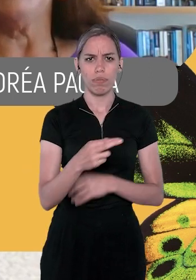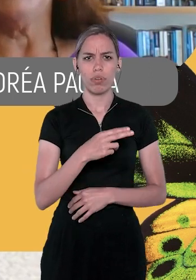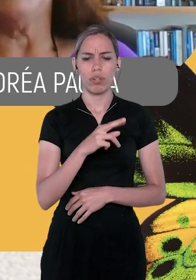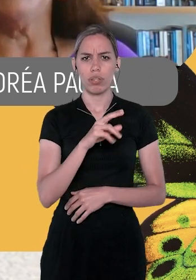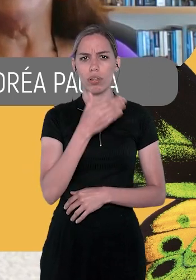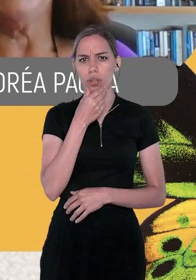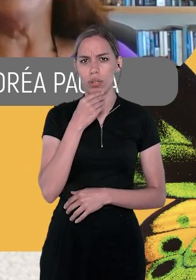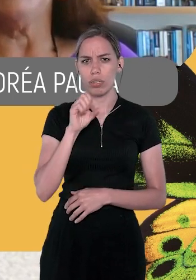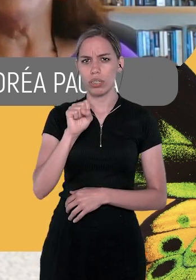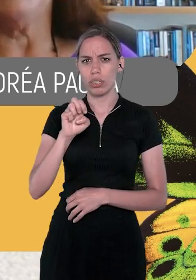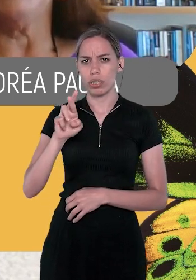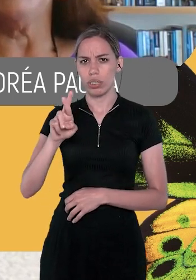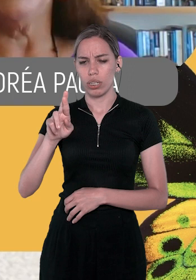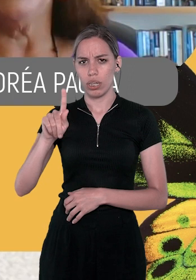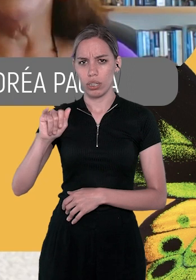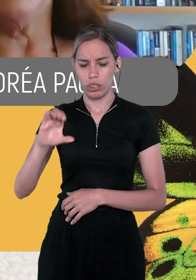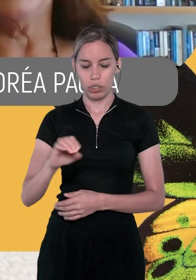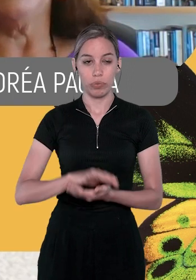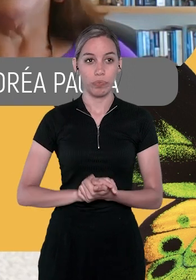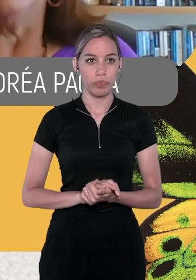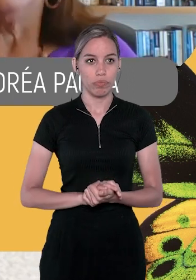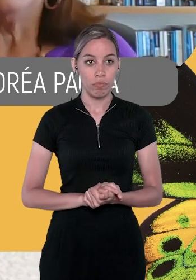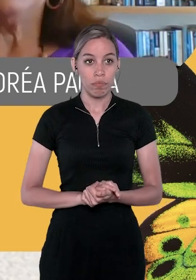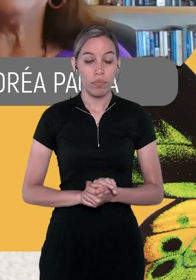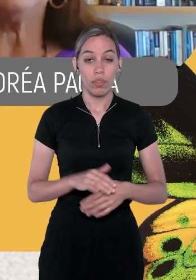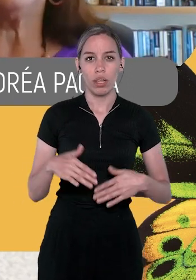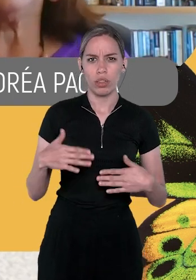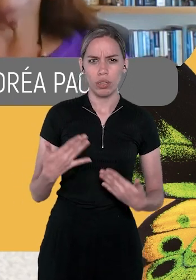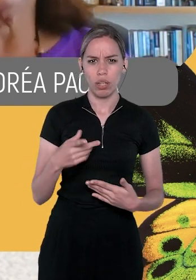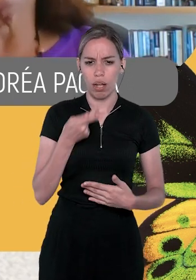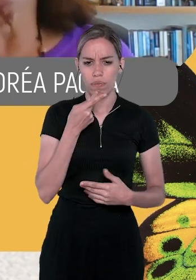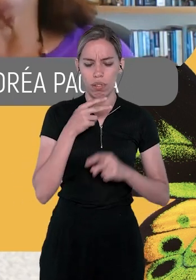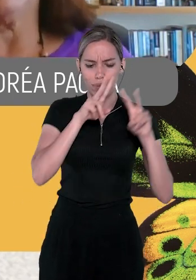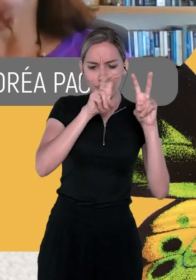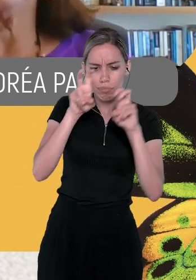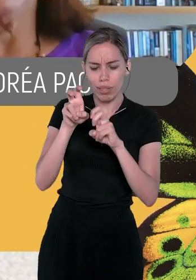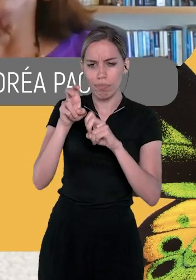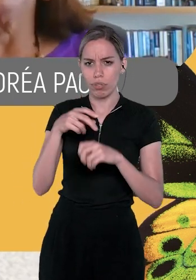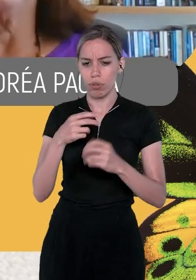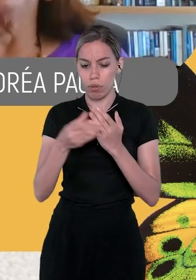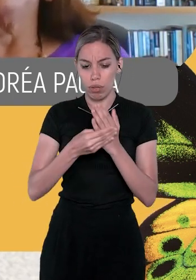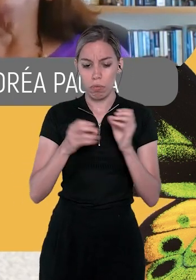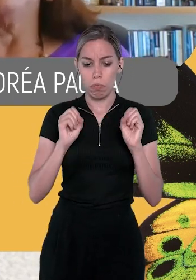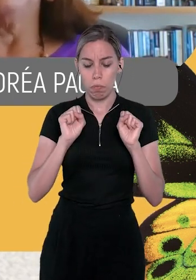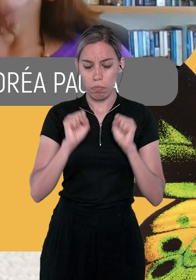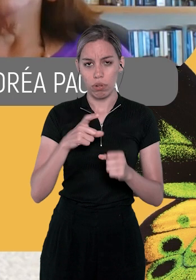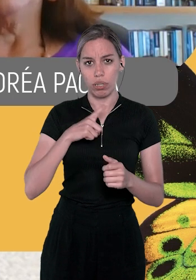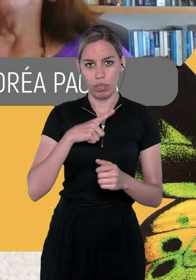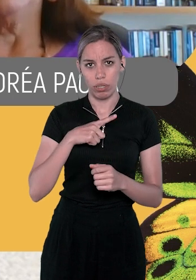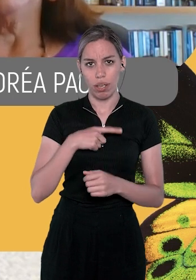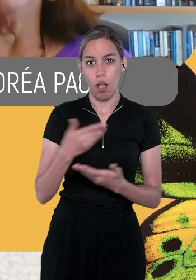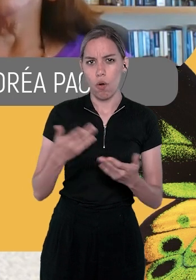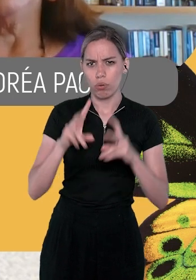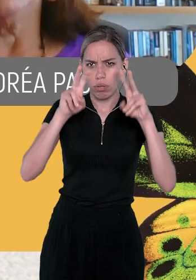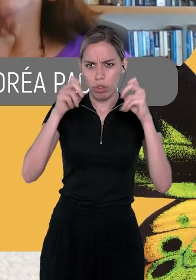nós desdobramos alguns assuntos que o livro pode oferecer, né? Nesse caso, o tema geral,